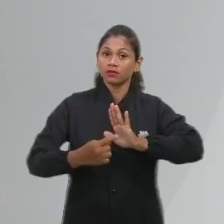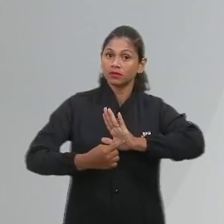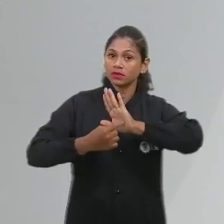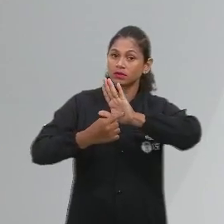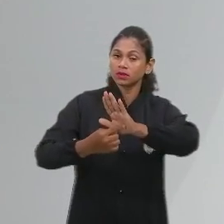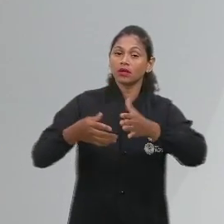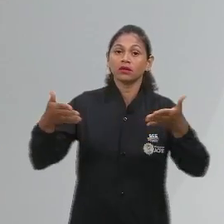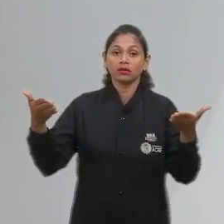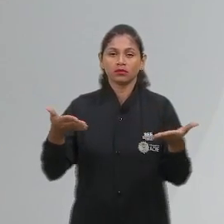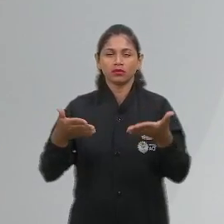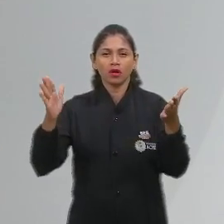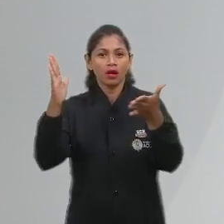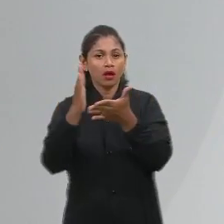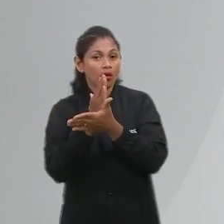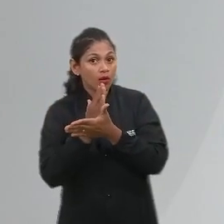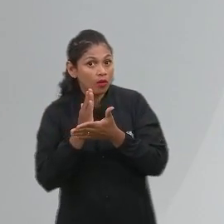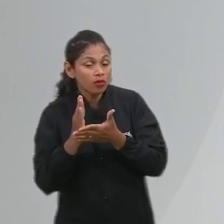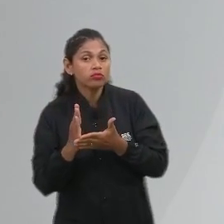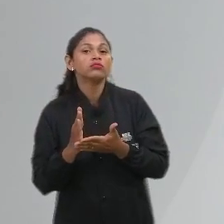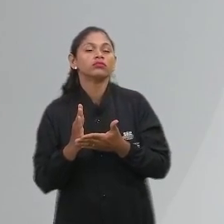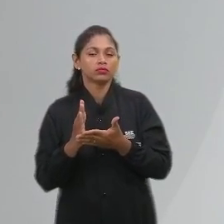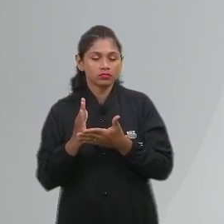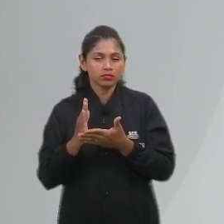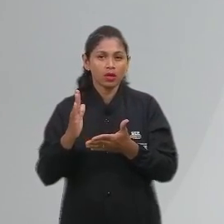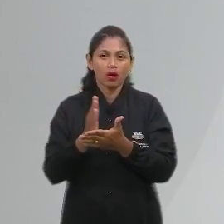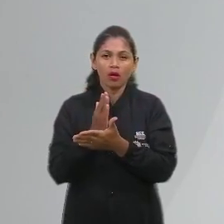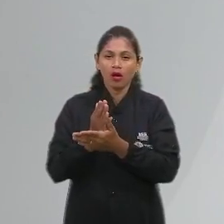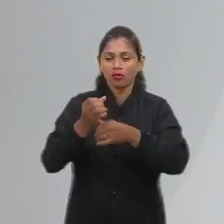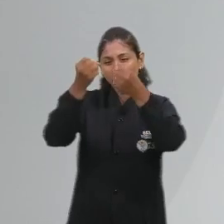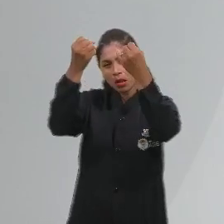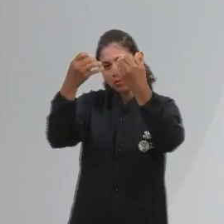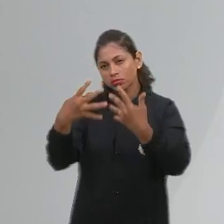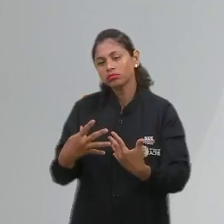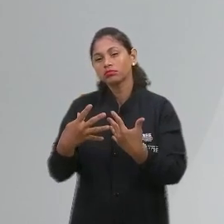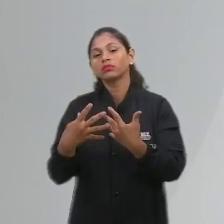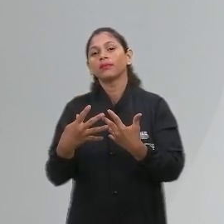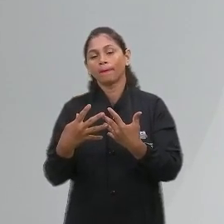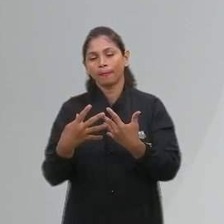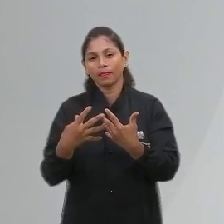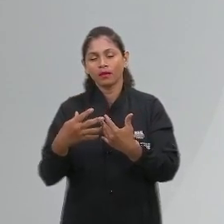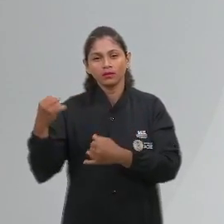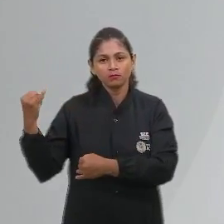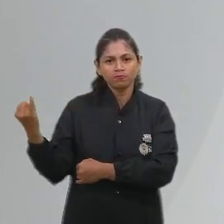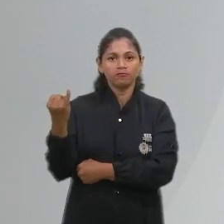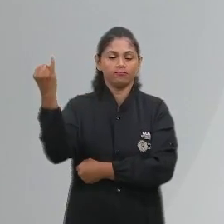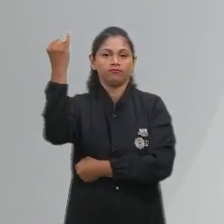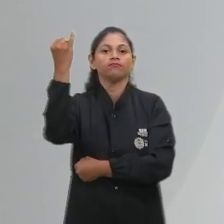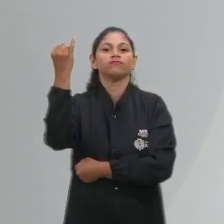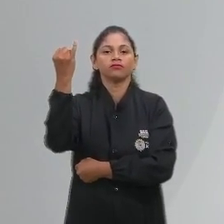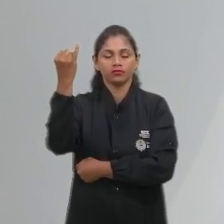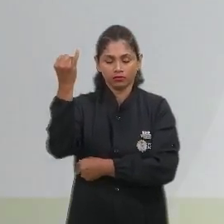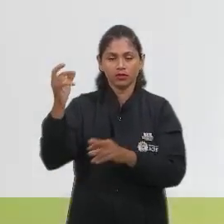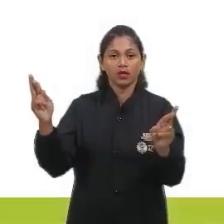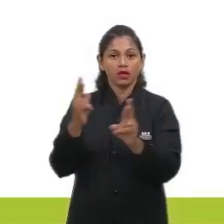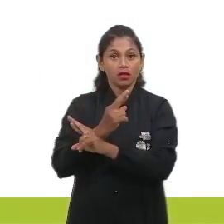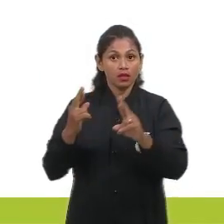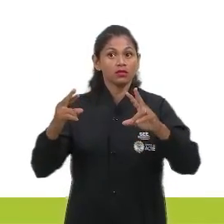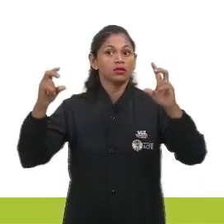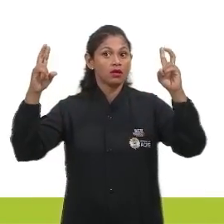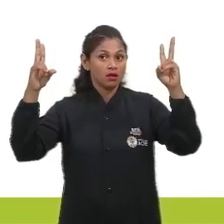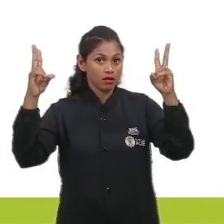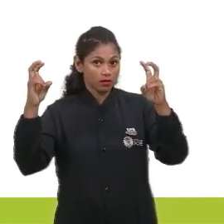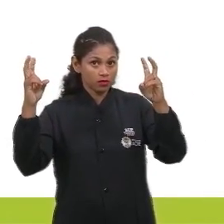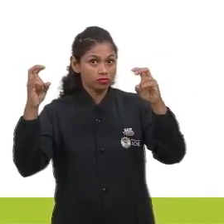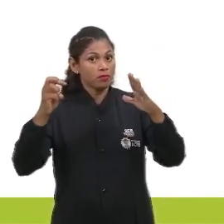tela algumas formas, aliás, algumas explicações essenciais a respeito do que vem a ser um